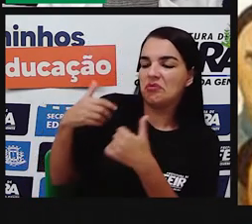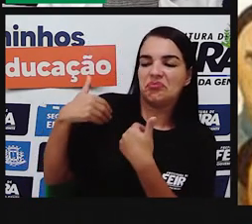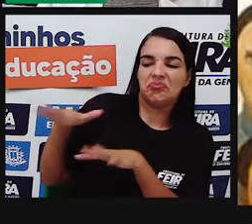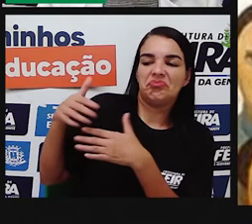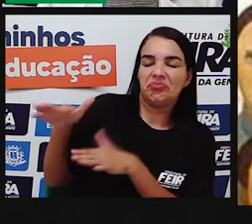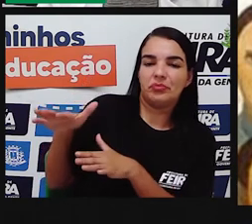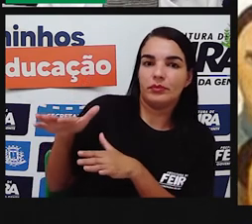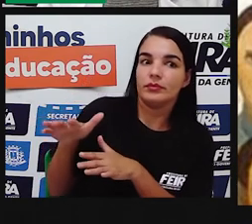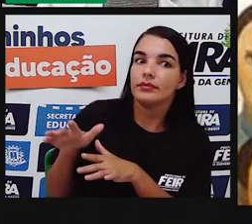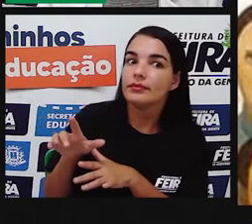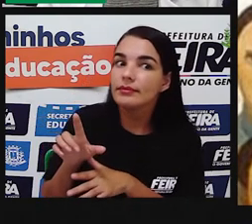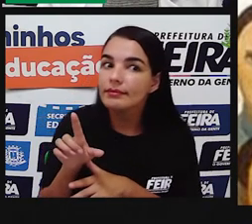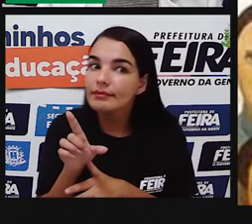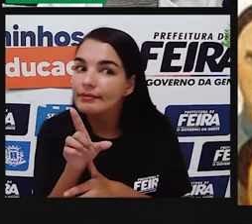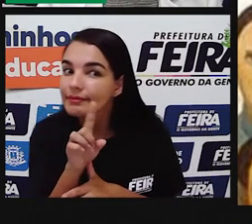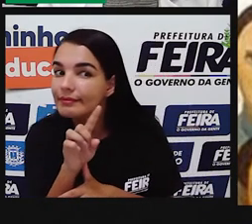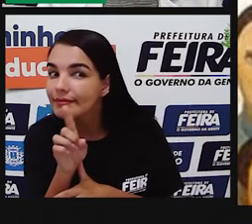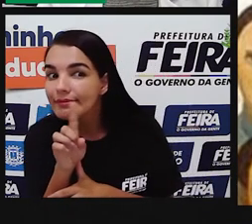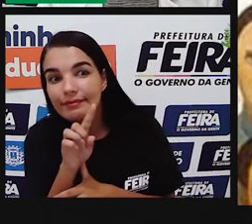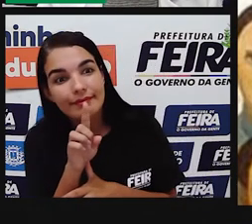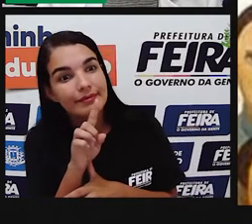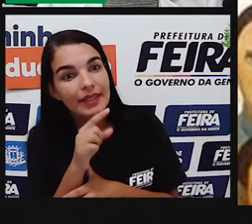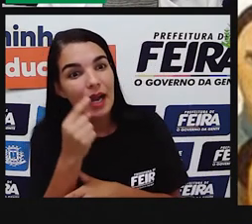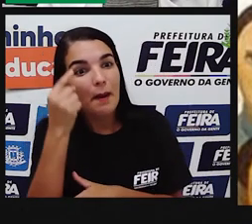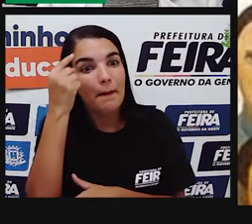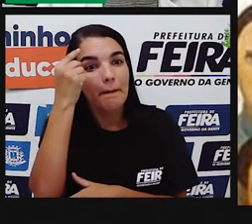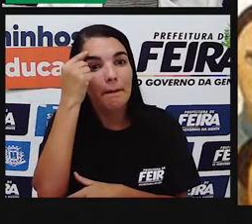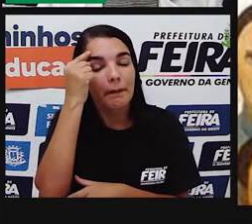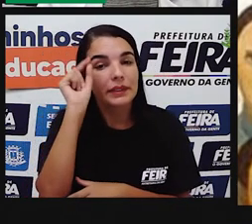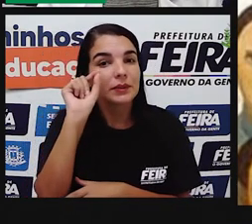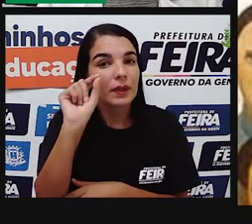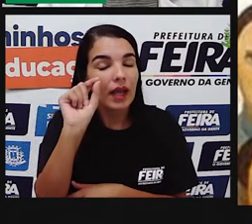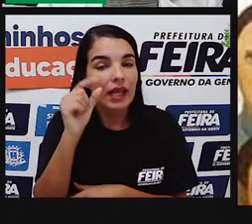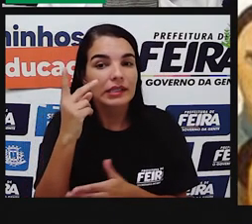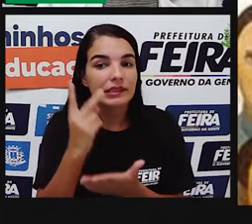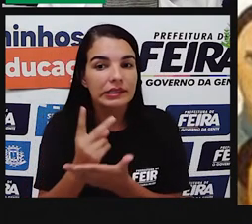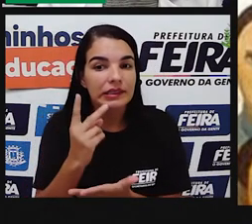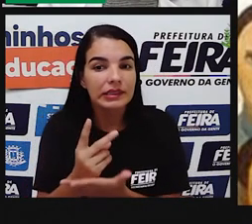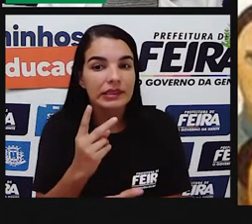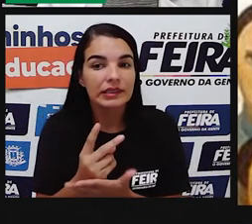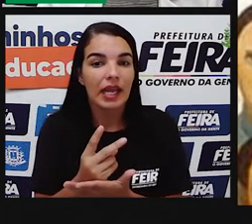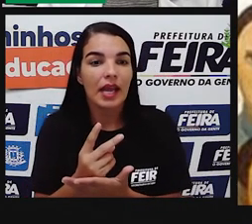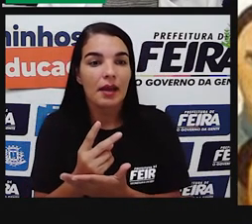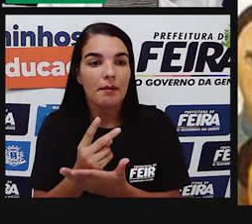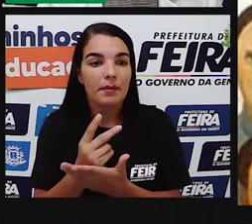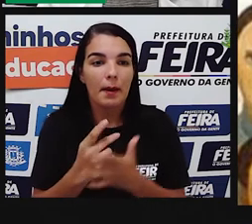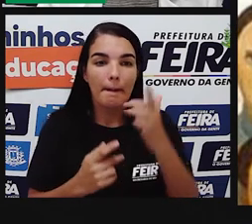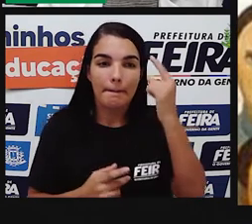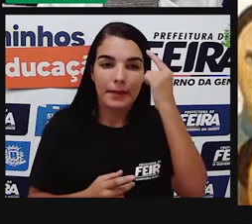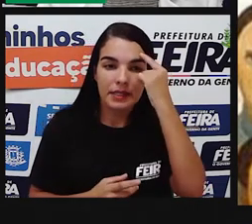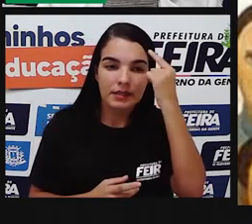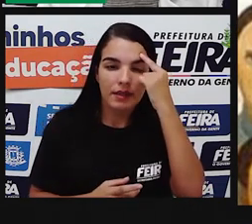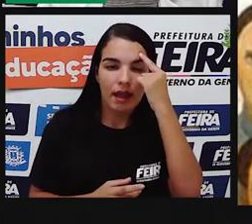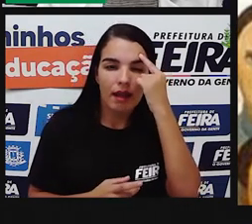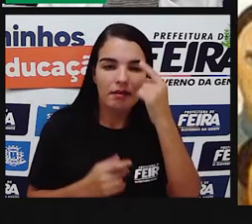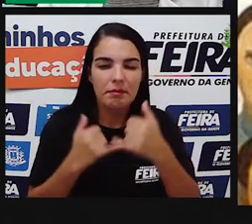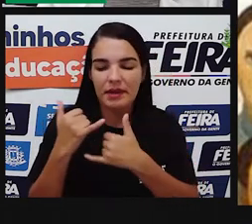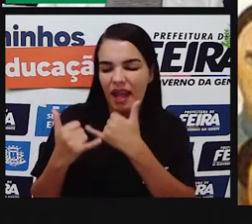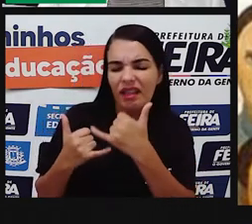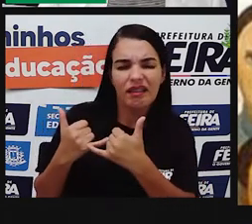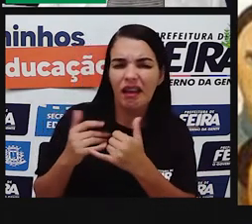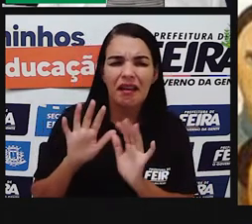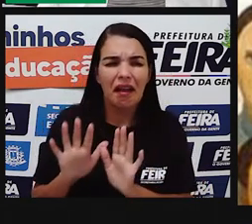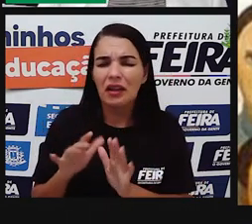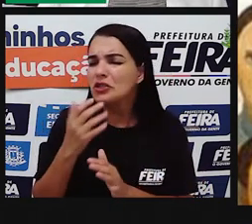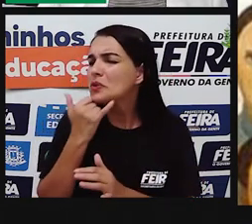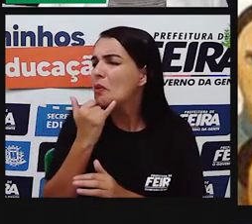isso, geralmente, quer valorizar a si própria e diminuir os demais, mesmo de brincadeira. Eu